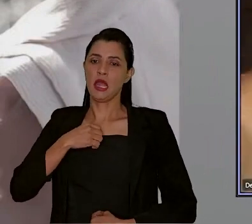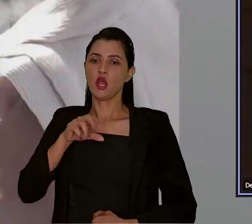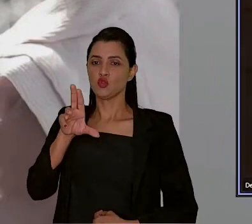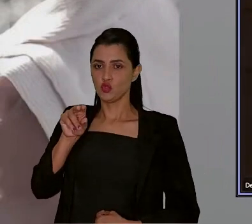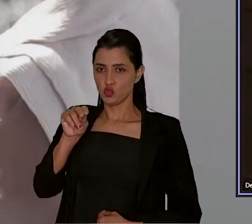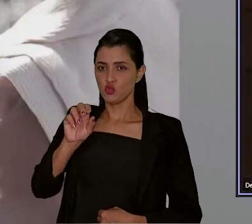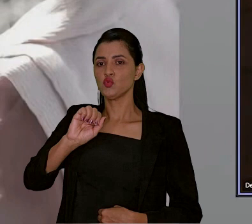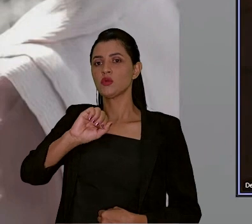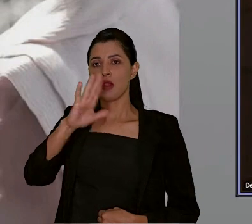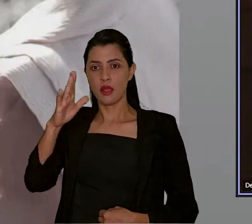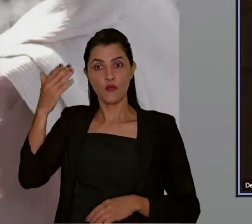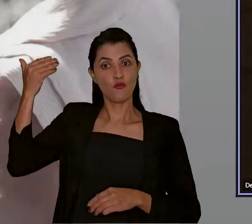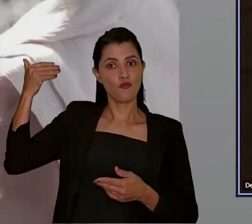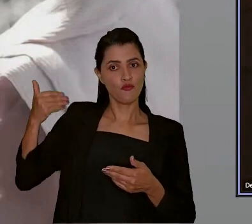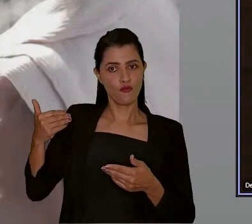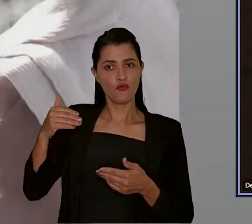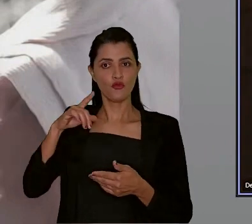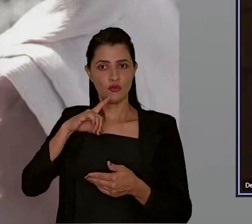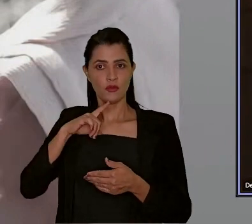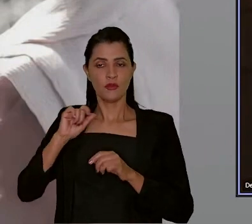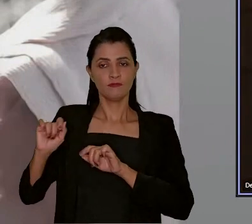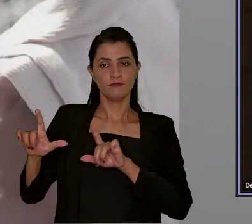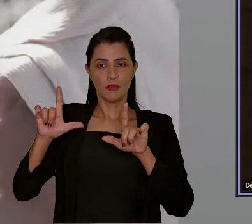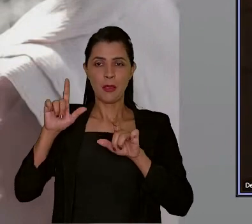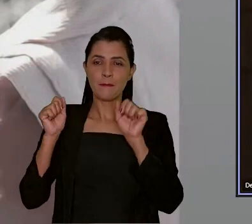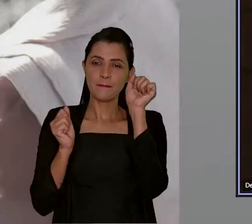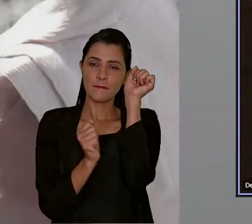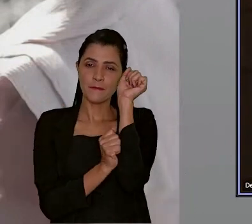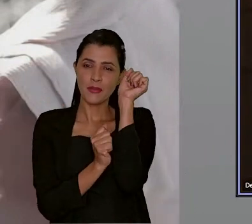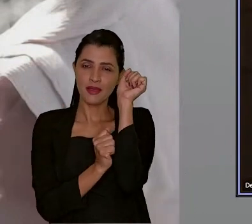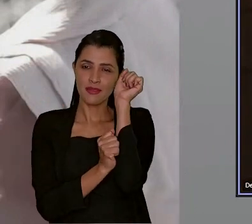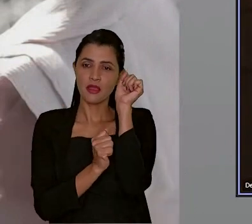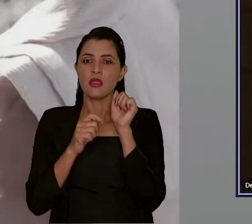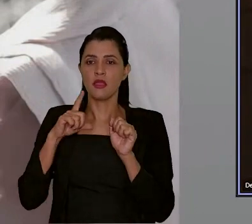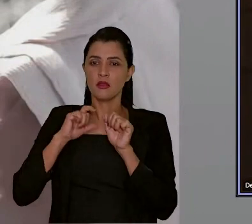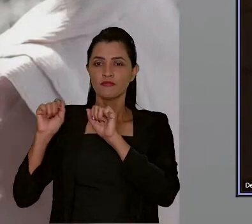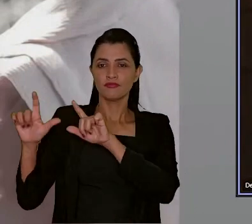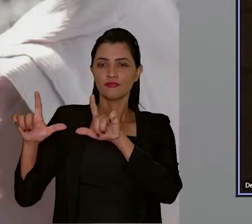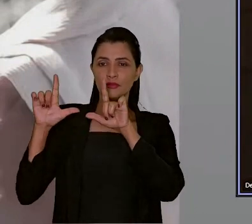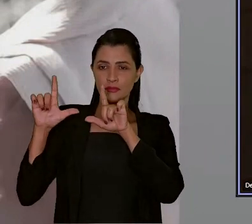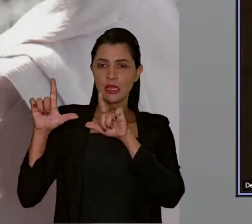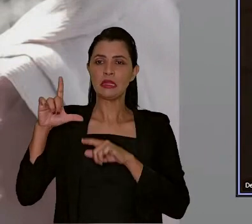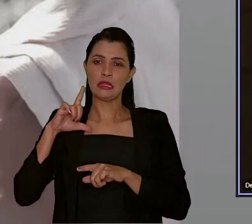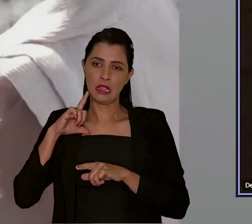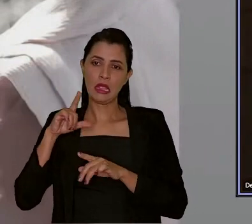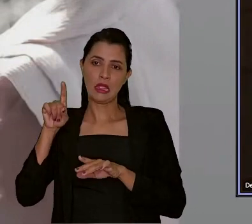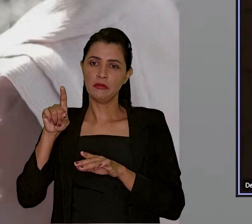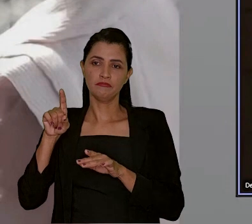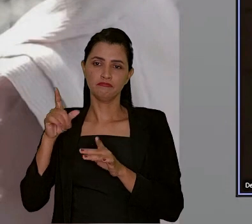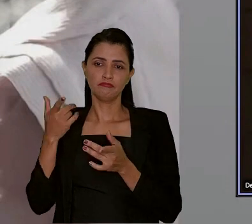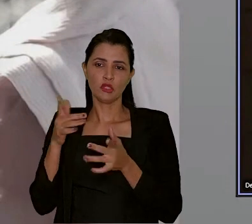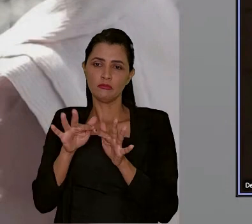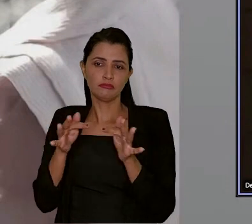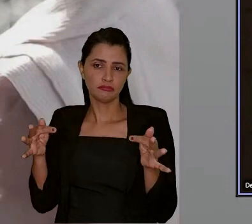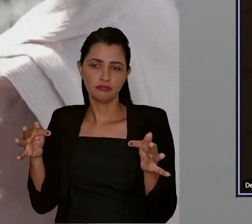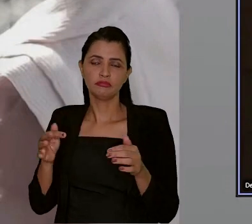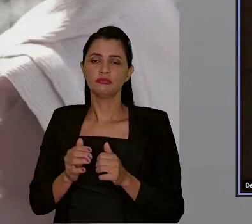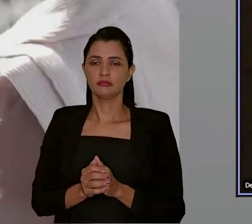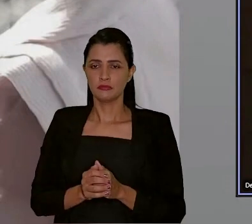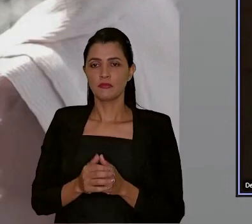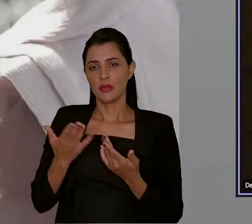e ao fundo há um painel de madeira com um quadro moderno, nada de excepcional. Então, essa é a